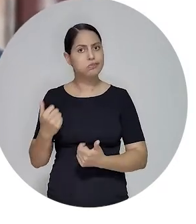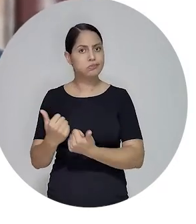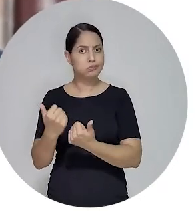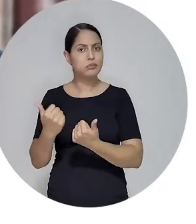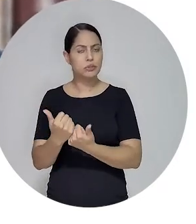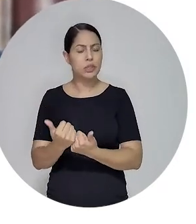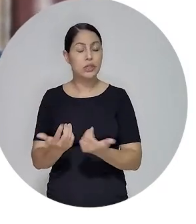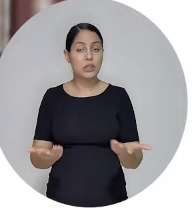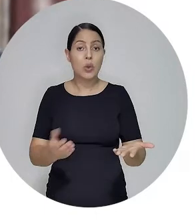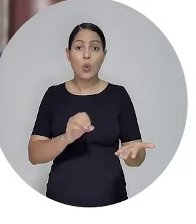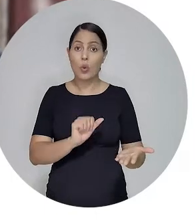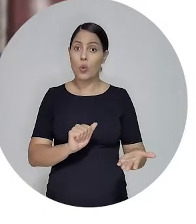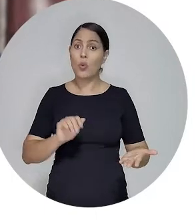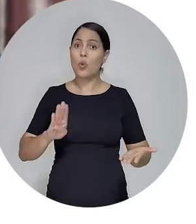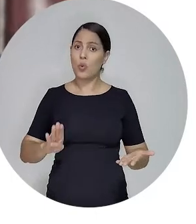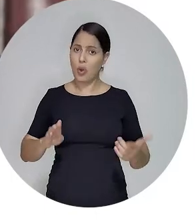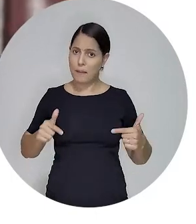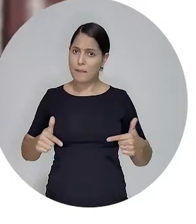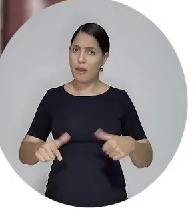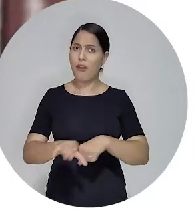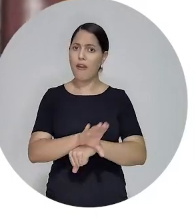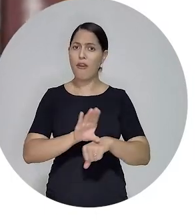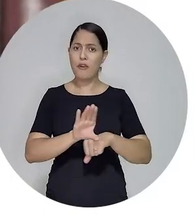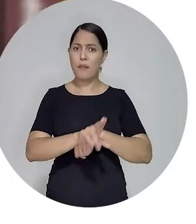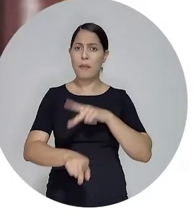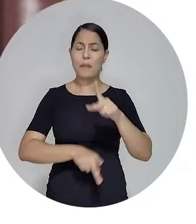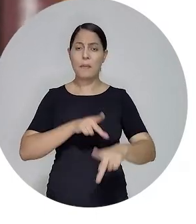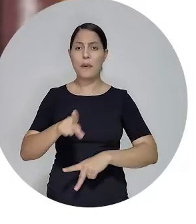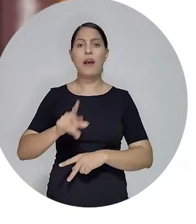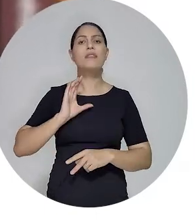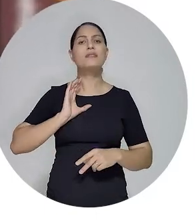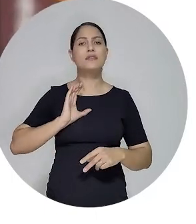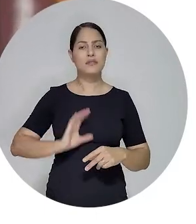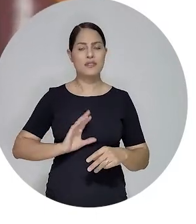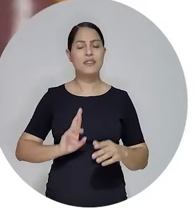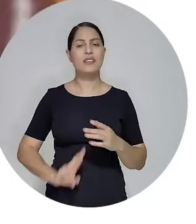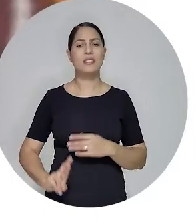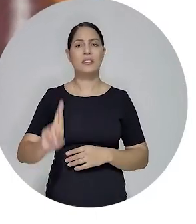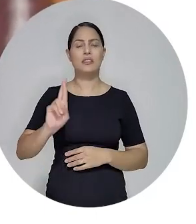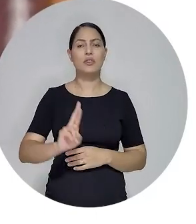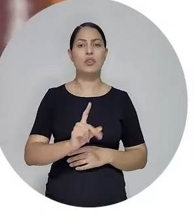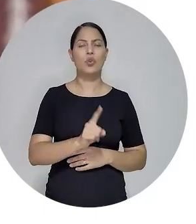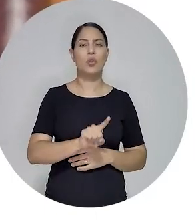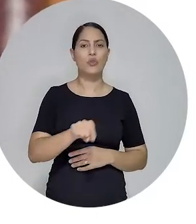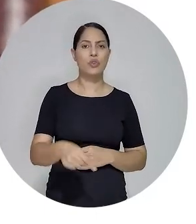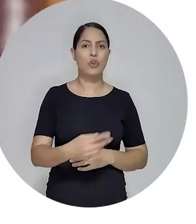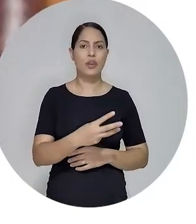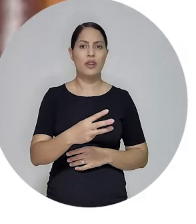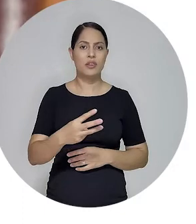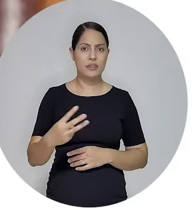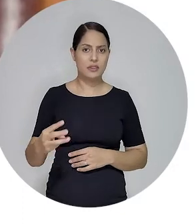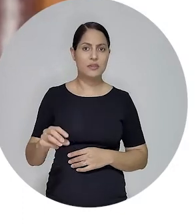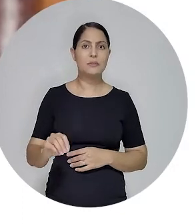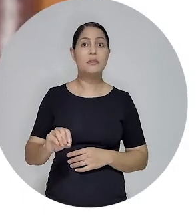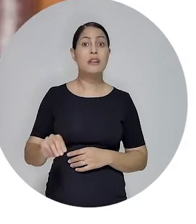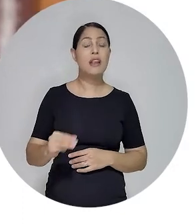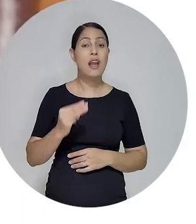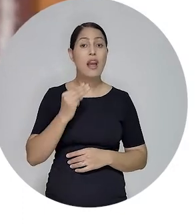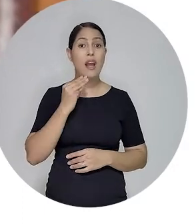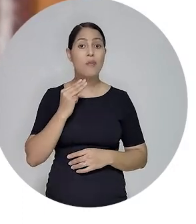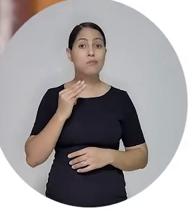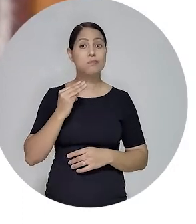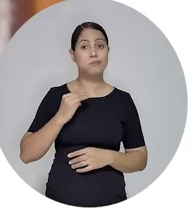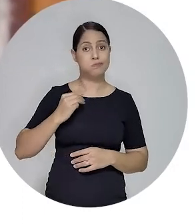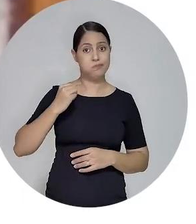da sociedade civil como de demandas da advocacia. A Ordem, enquanto voz constitucional do cidadão e representante dos cerca